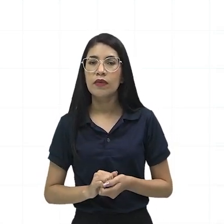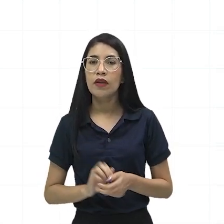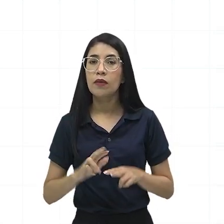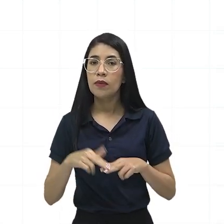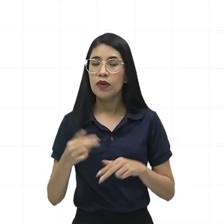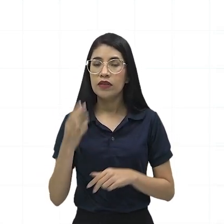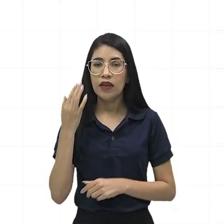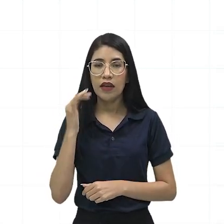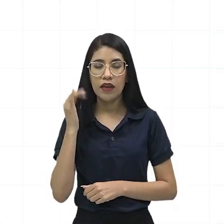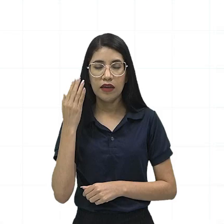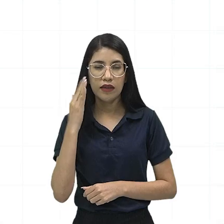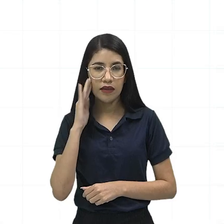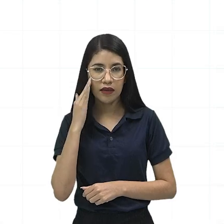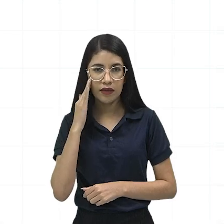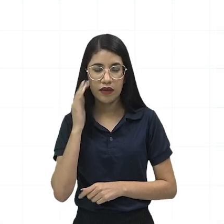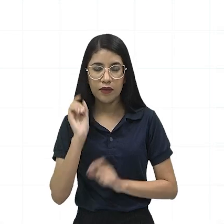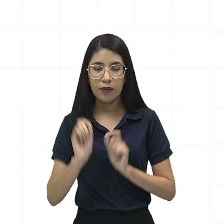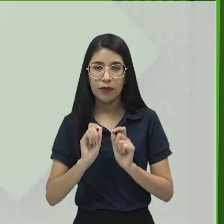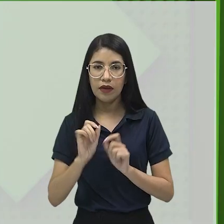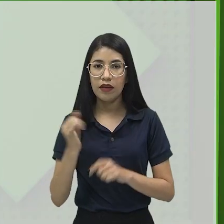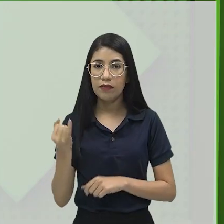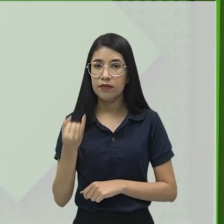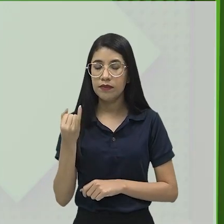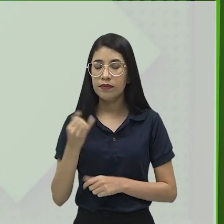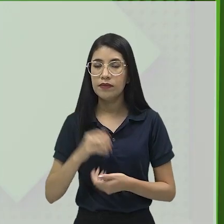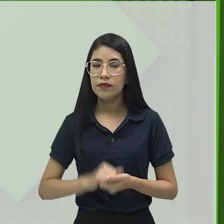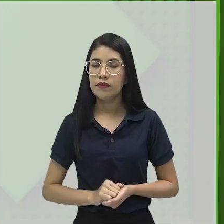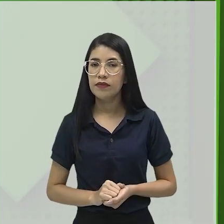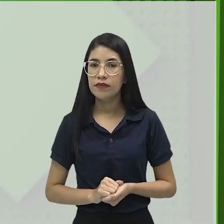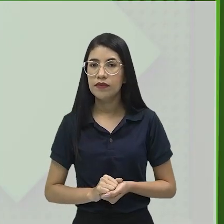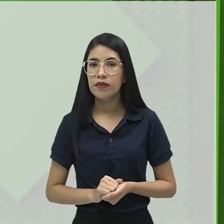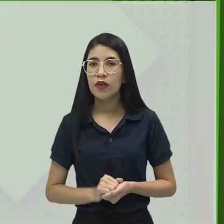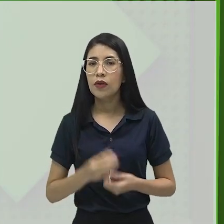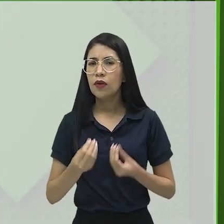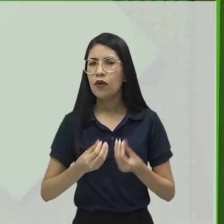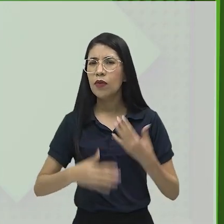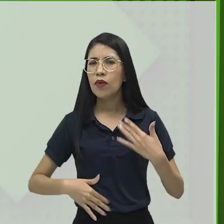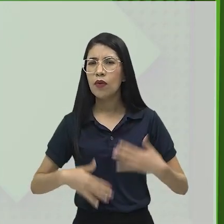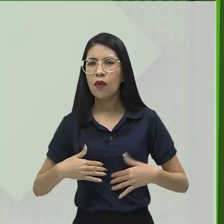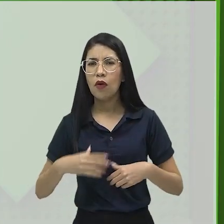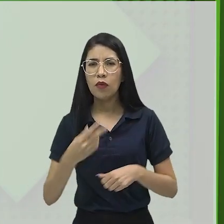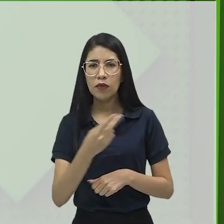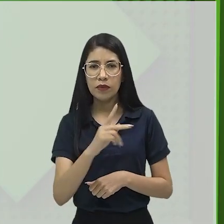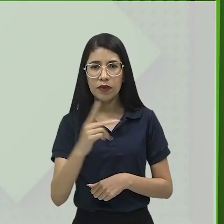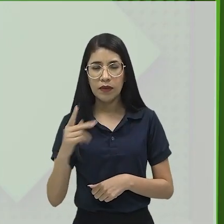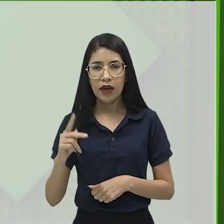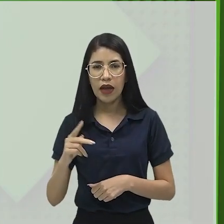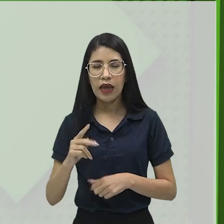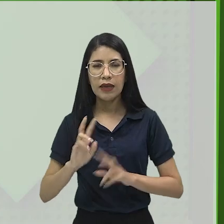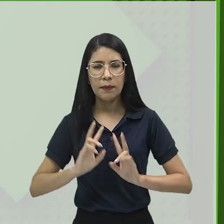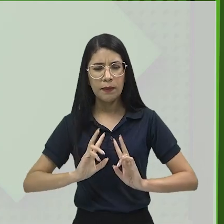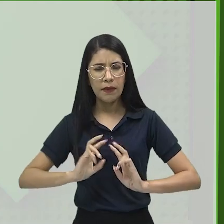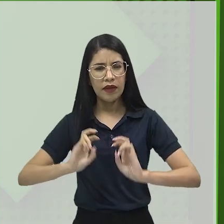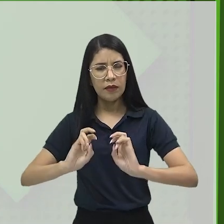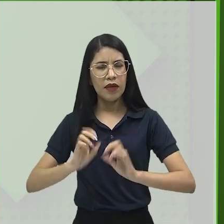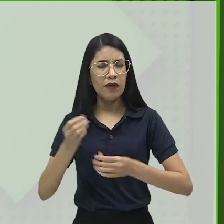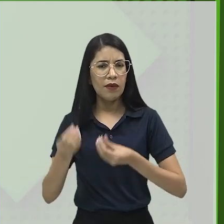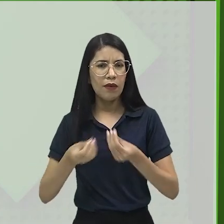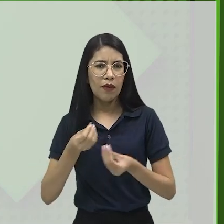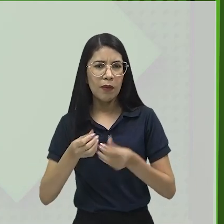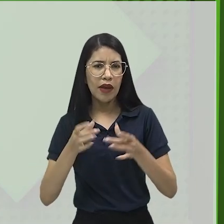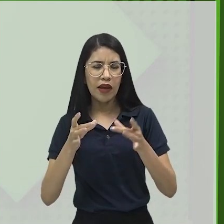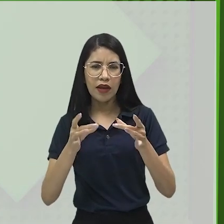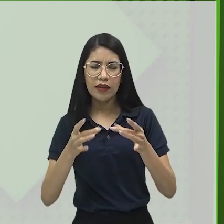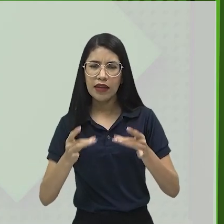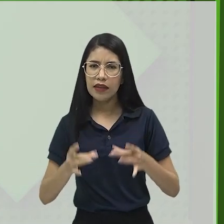você entender como é o seu corpo, né? Estudar o seu corpo, observar ele